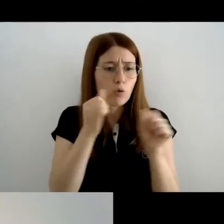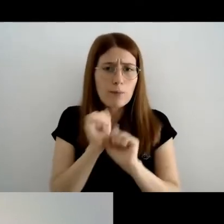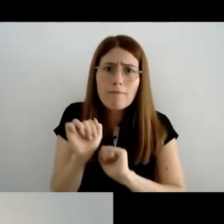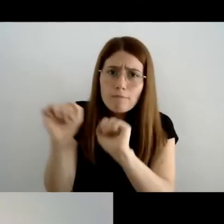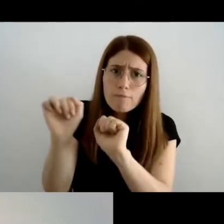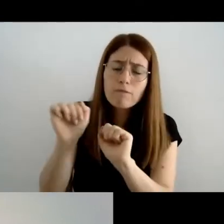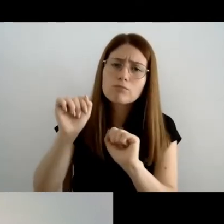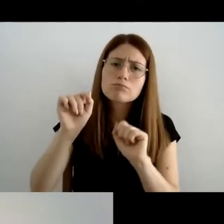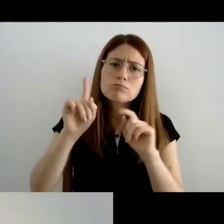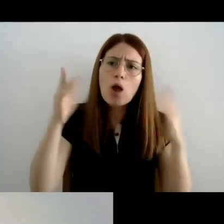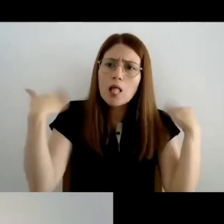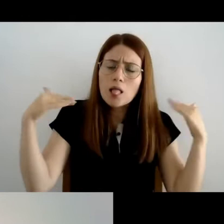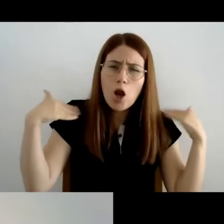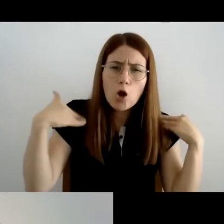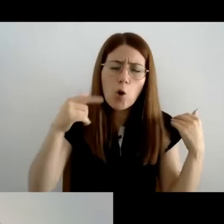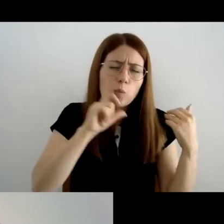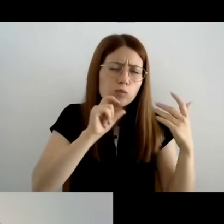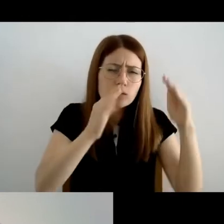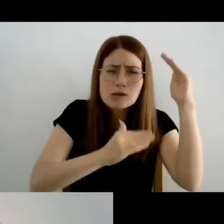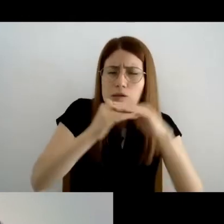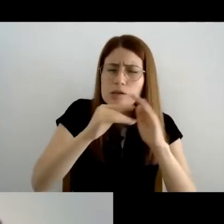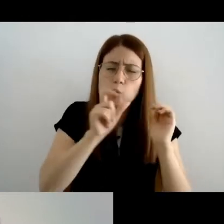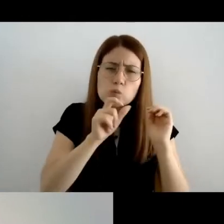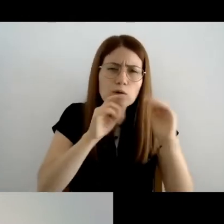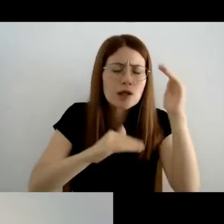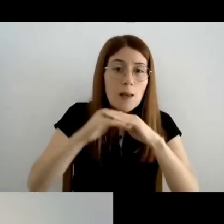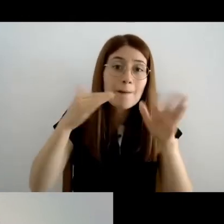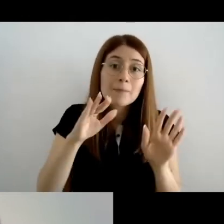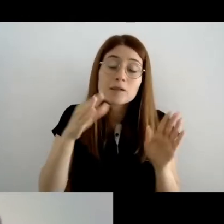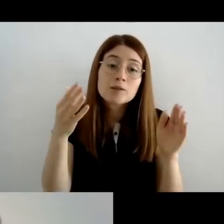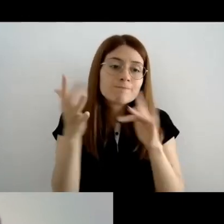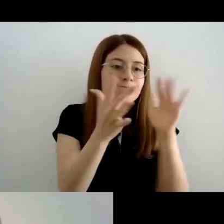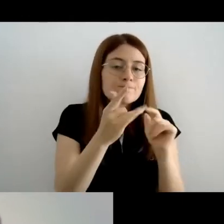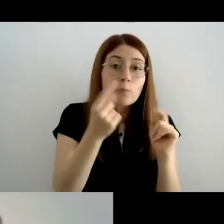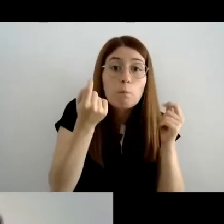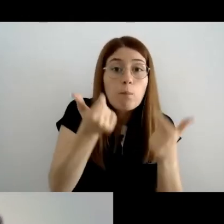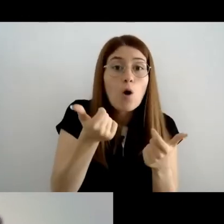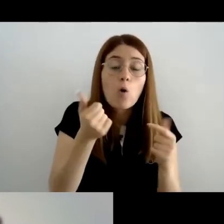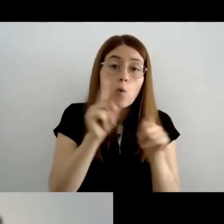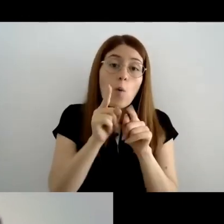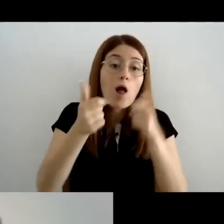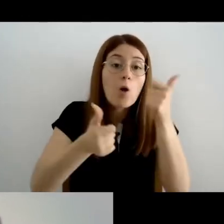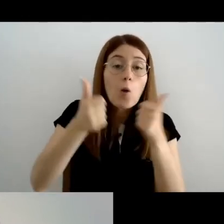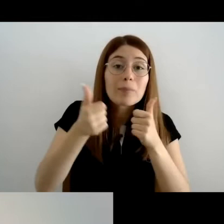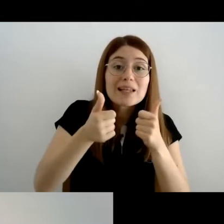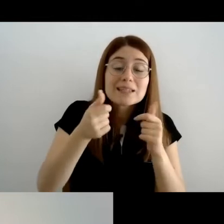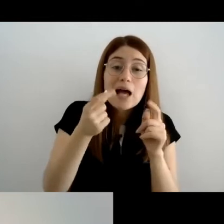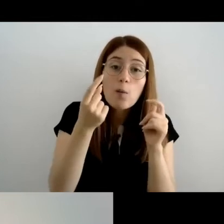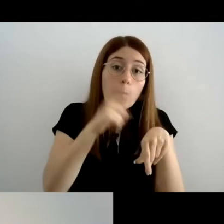que treinou possivelmente no limite daquilo que conseguia, mas pelo facto de ter existido poucos jogos, a competição ser curta, não houve